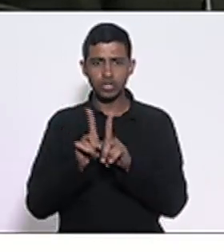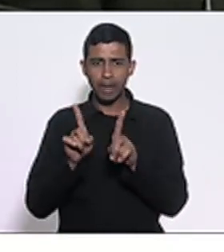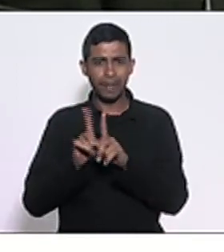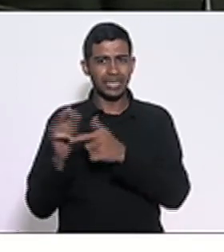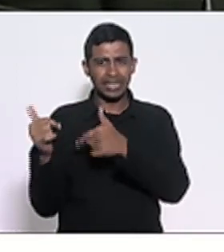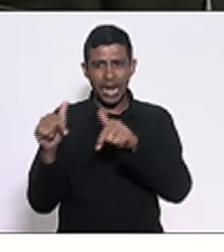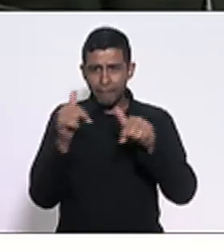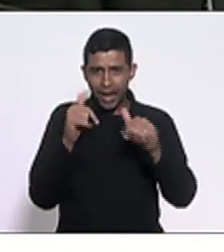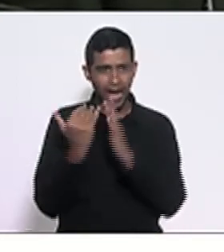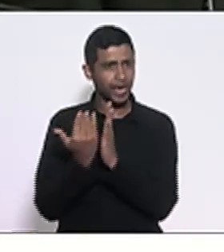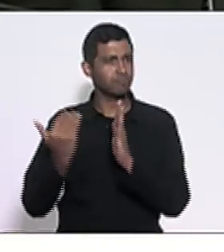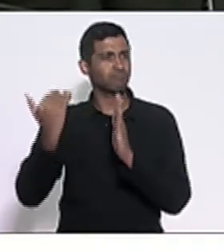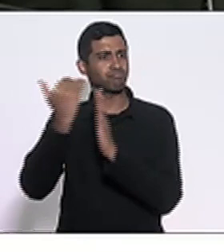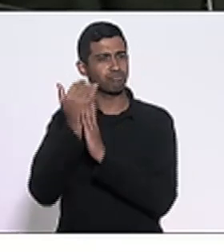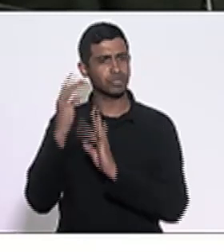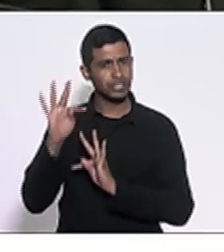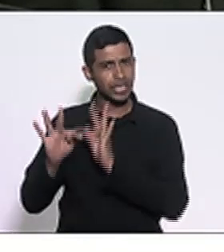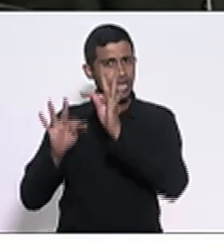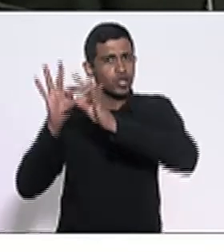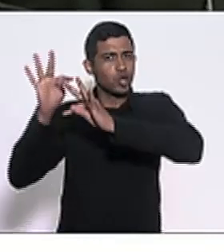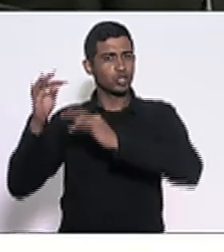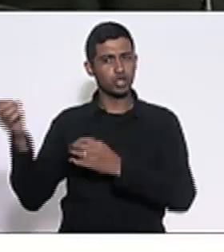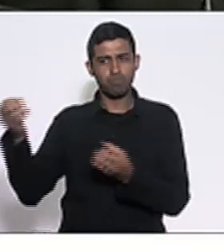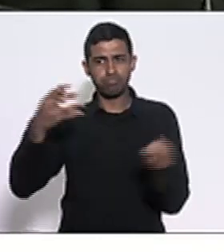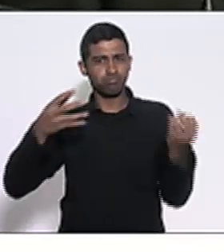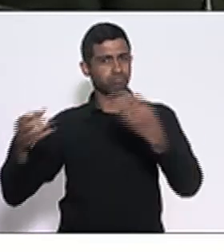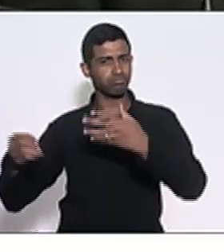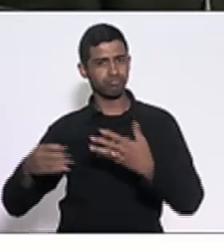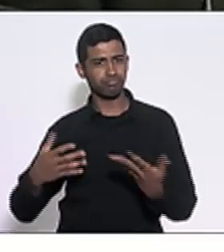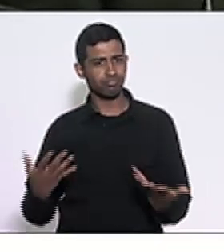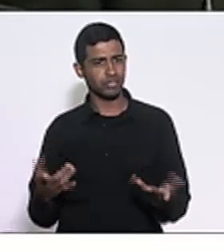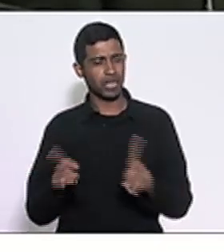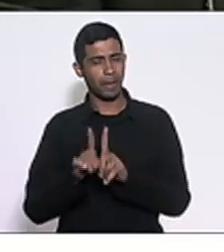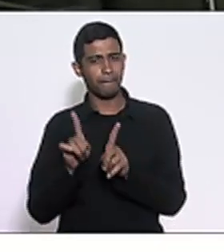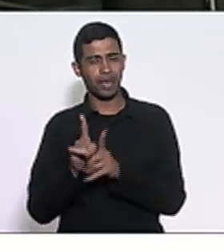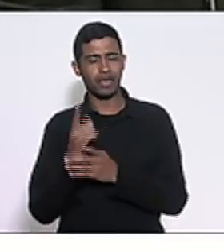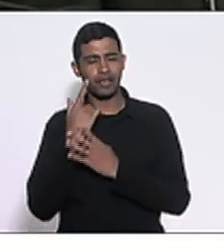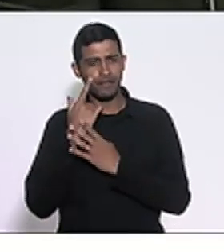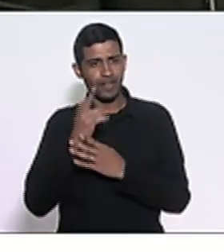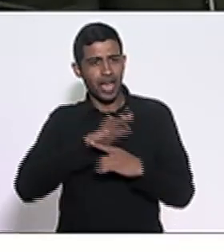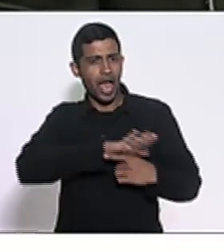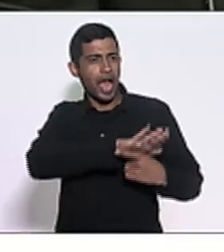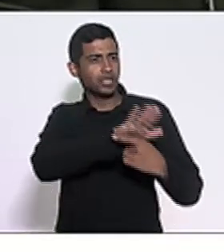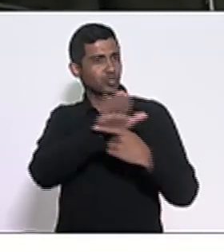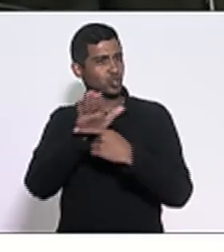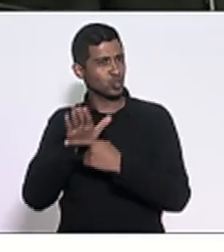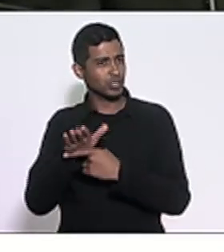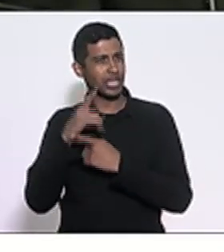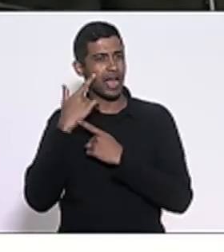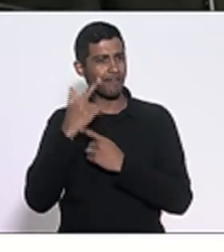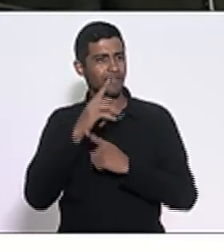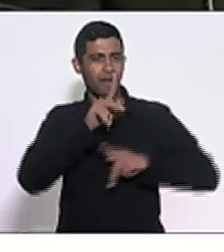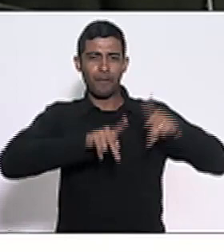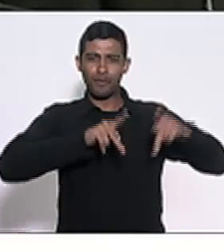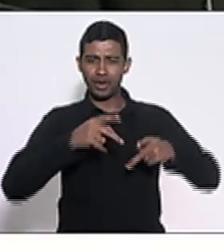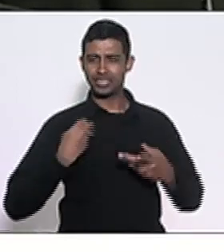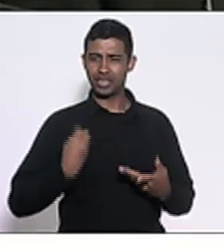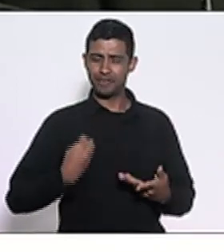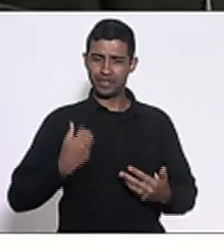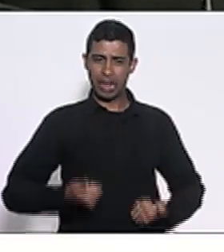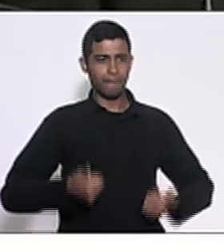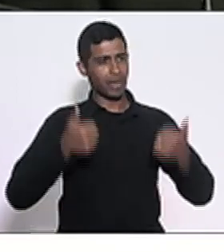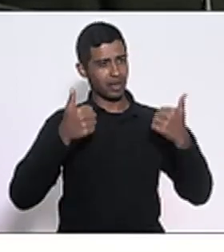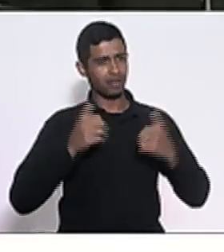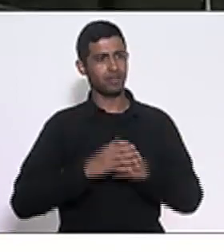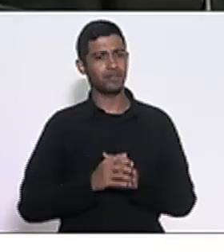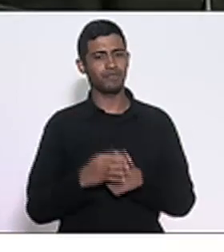de tecnologia da informação atualizada e que possa contribuir para a melhoria de vida da população. Que